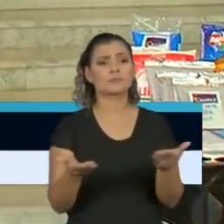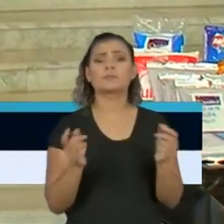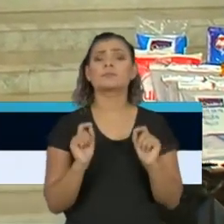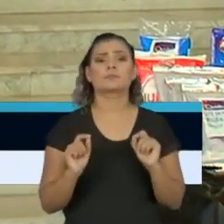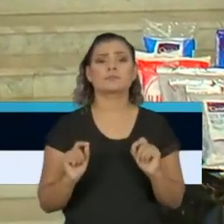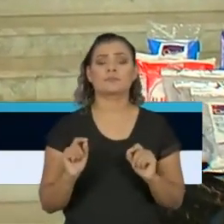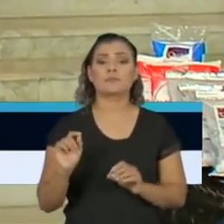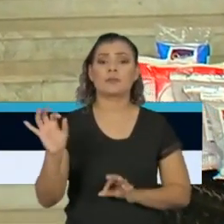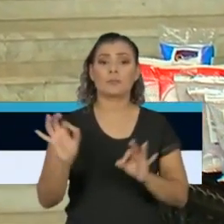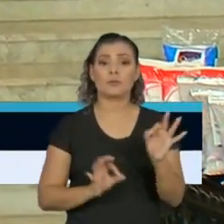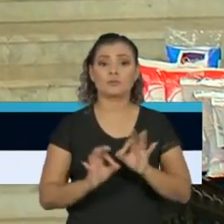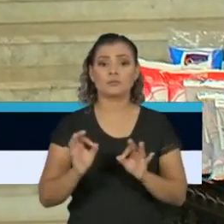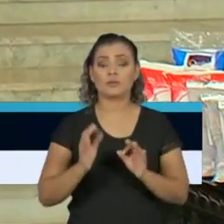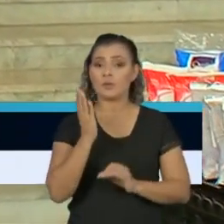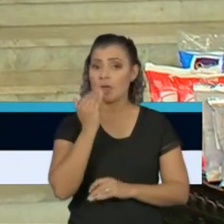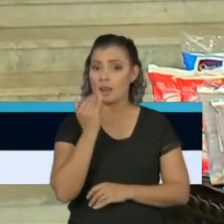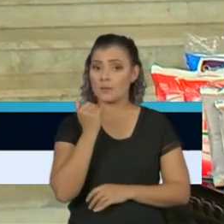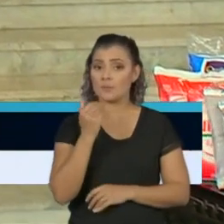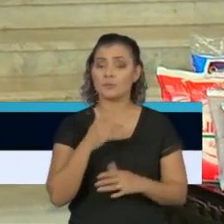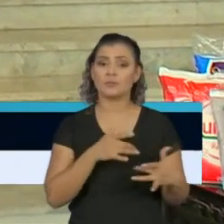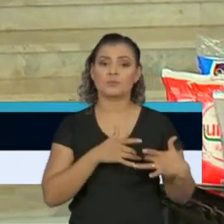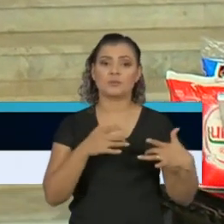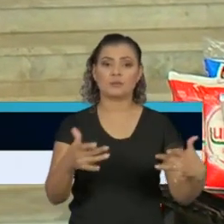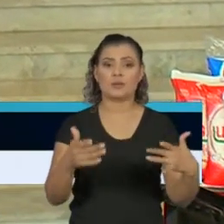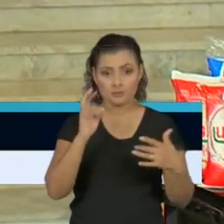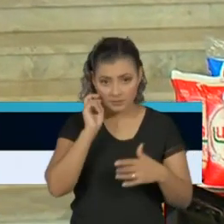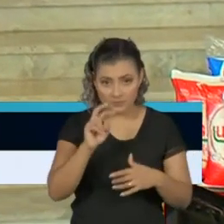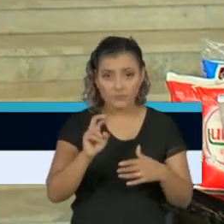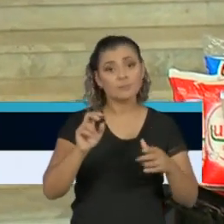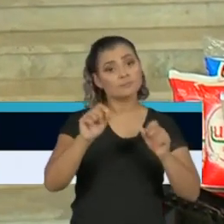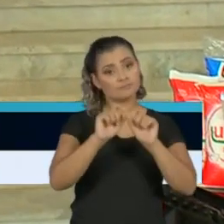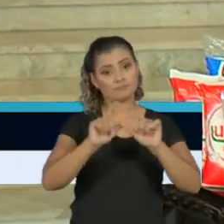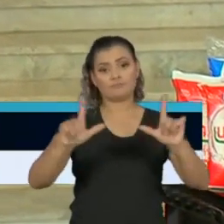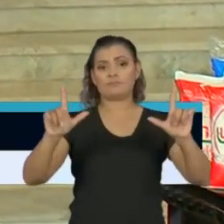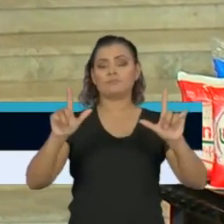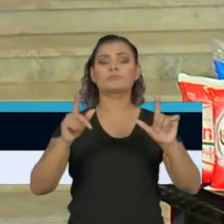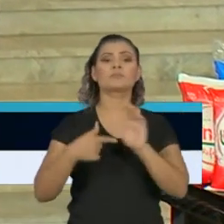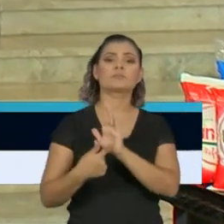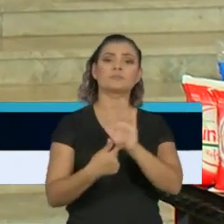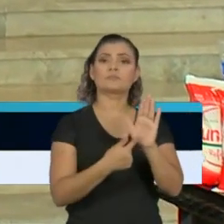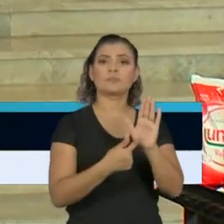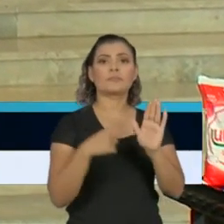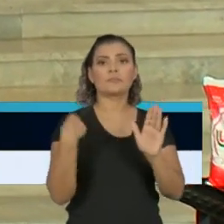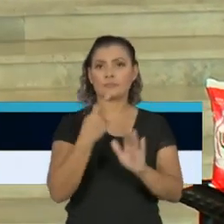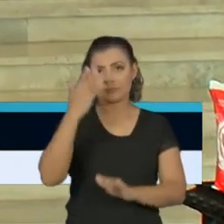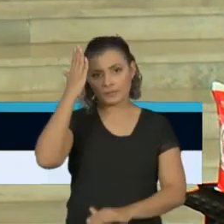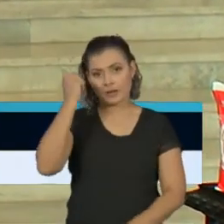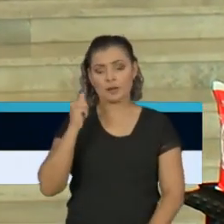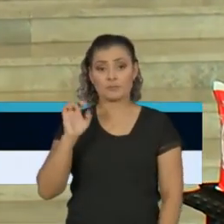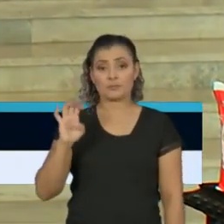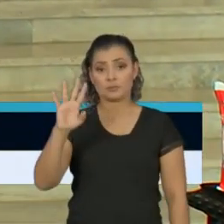o programa Alimento Solidário que vocês veem ali na tela. Nós sabemos que o nosso estado é o mais afetado